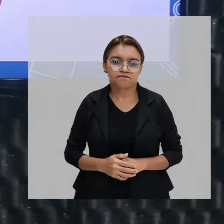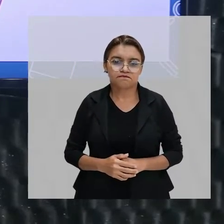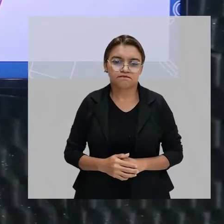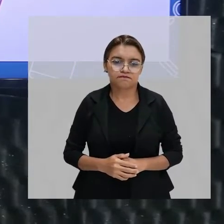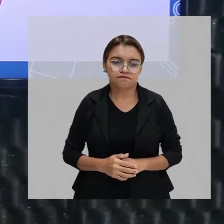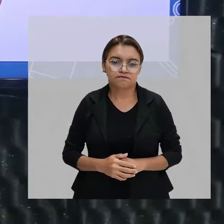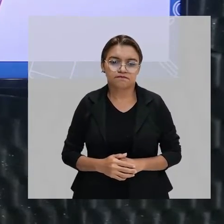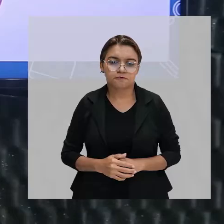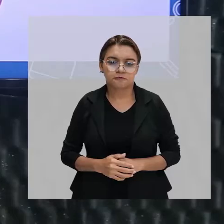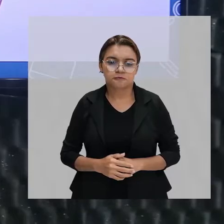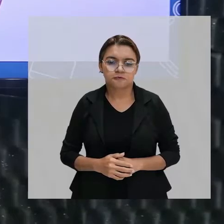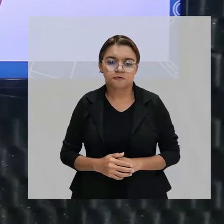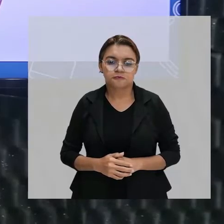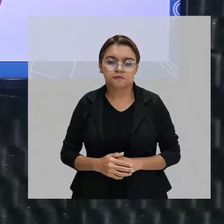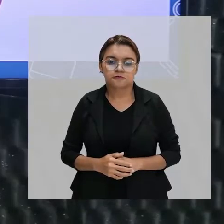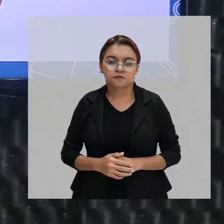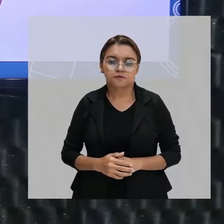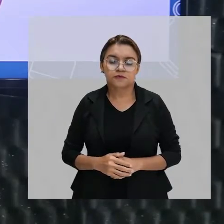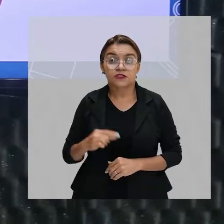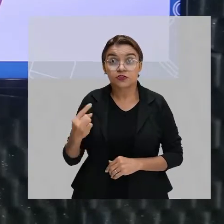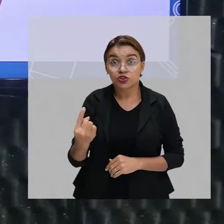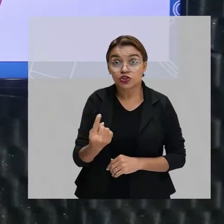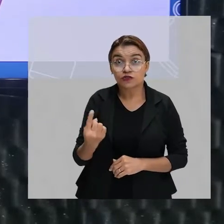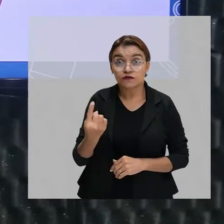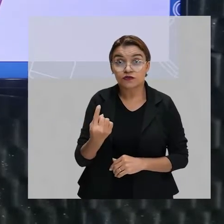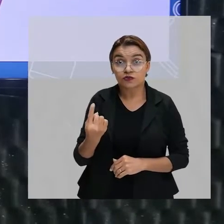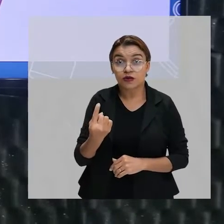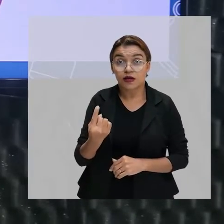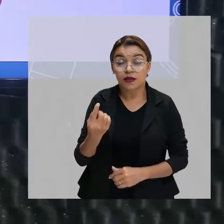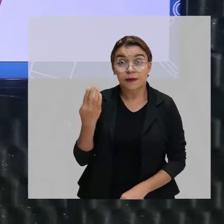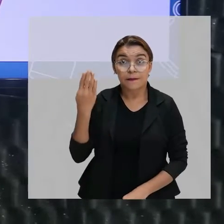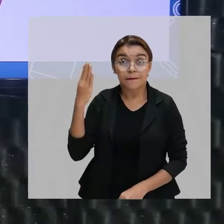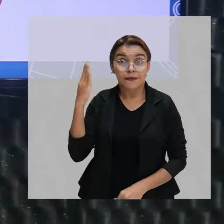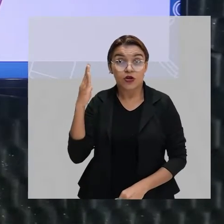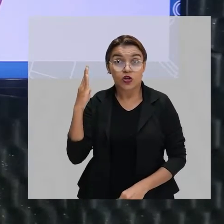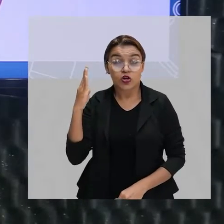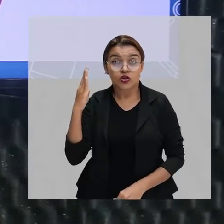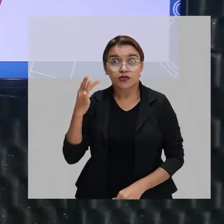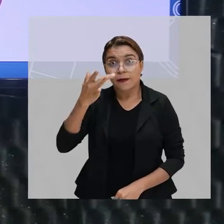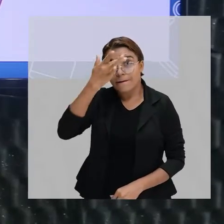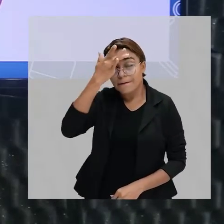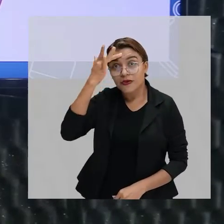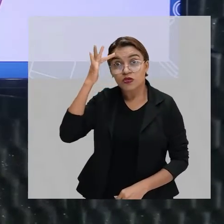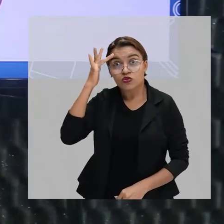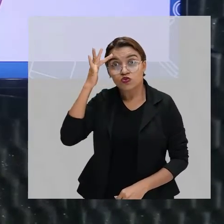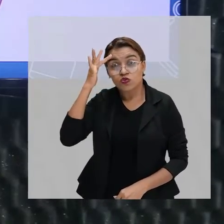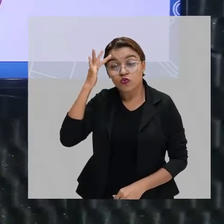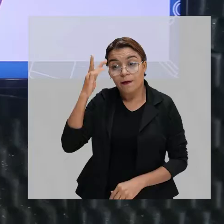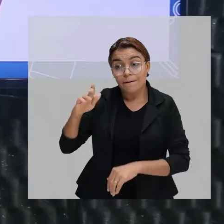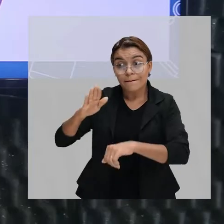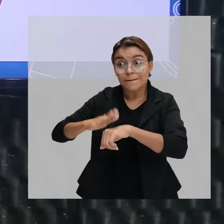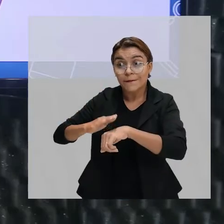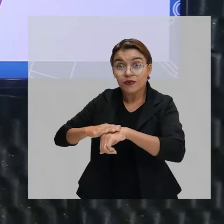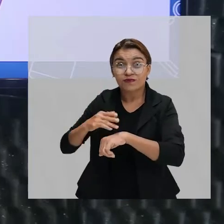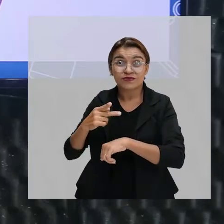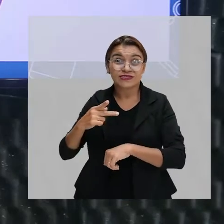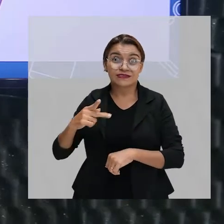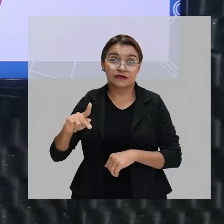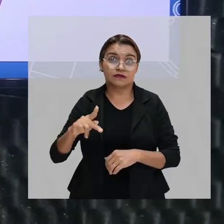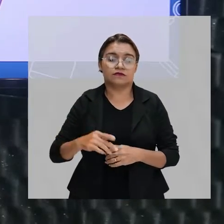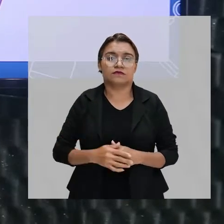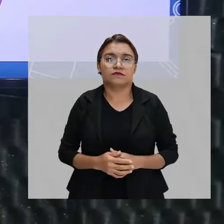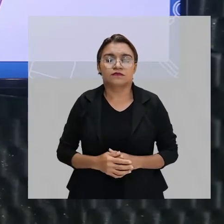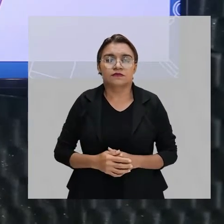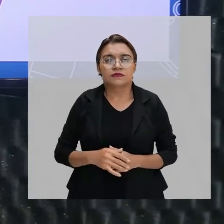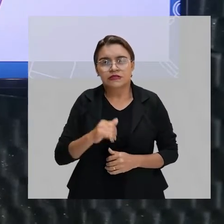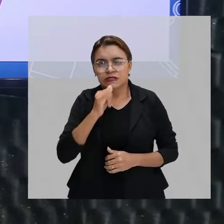a individualidade biológica quer dizer o que indivíduo para ele e eu